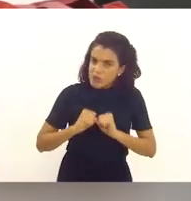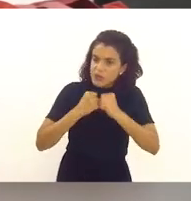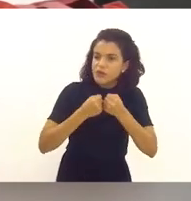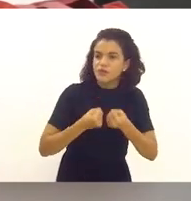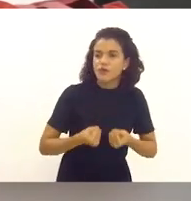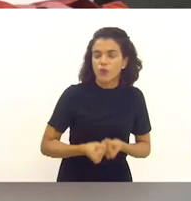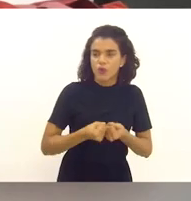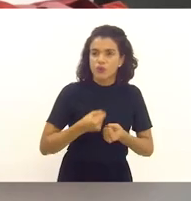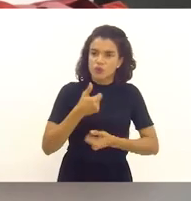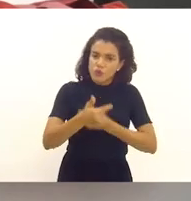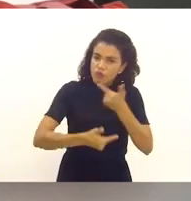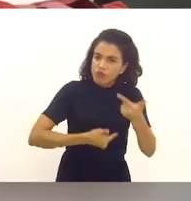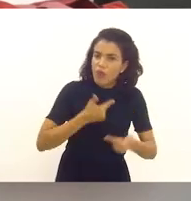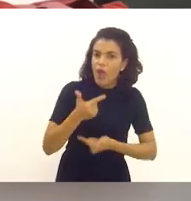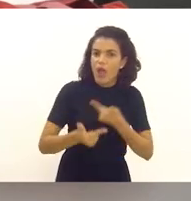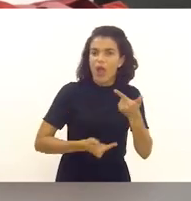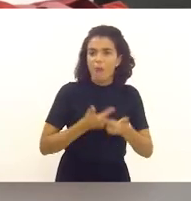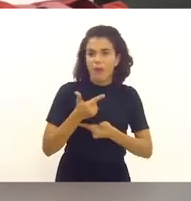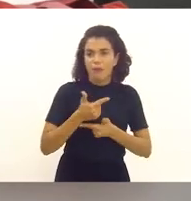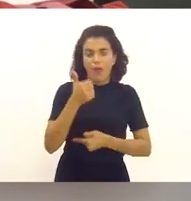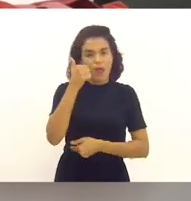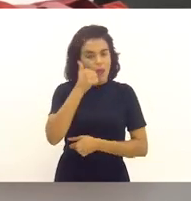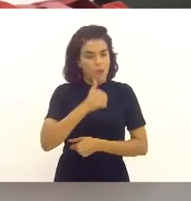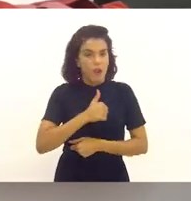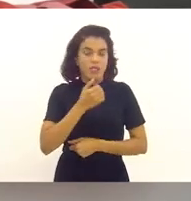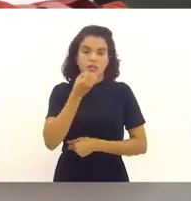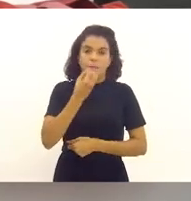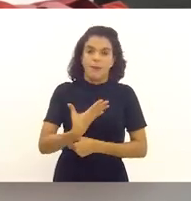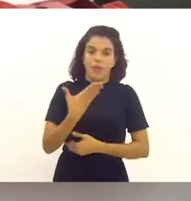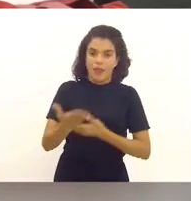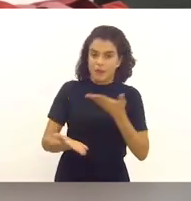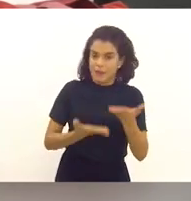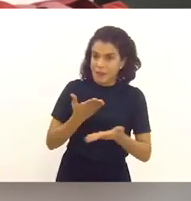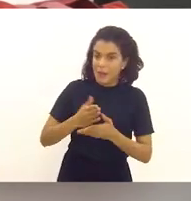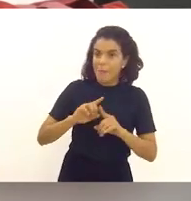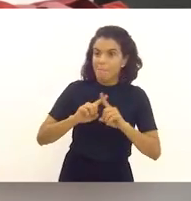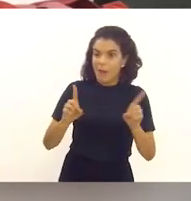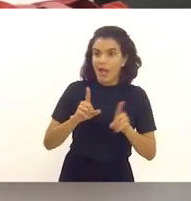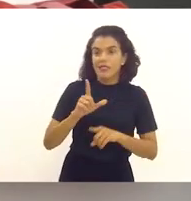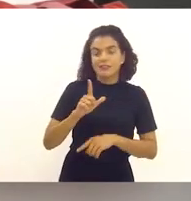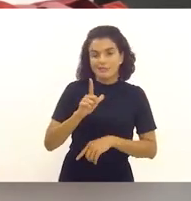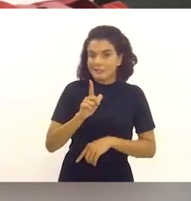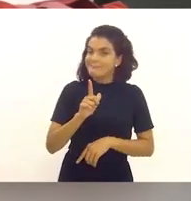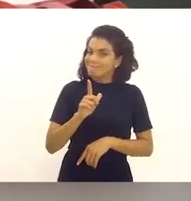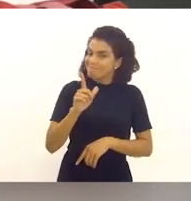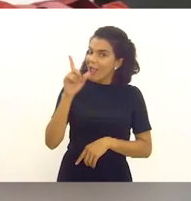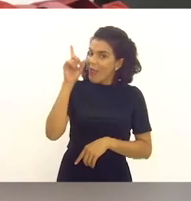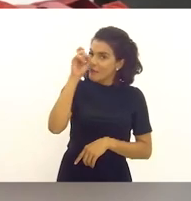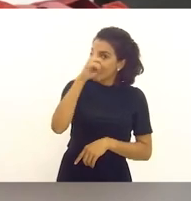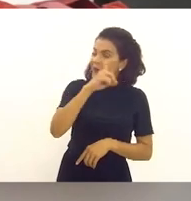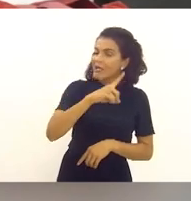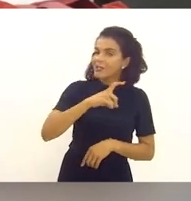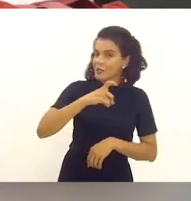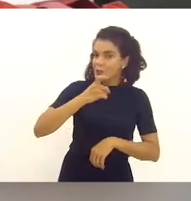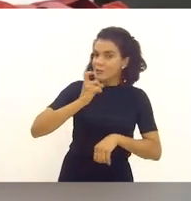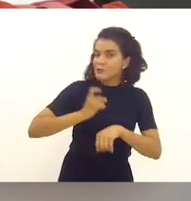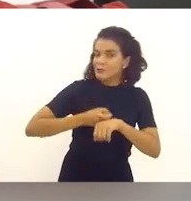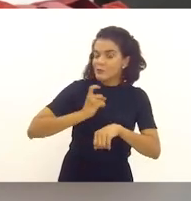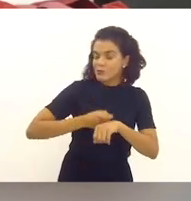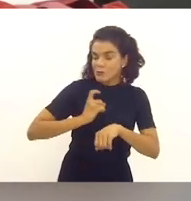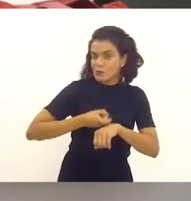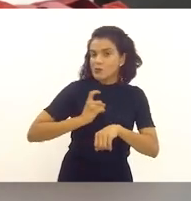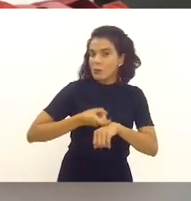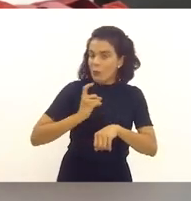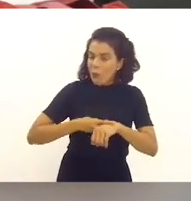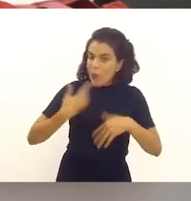todo empenho para que a mulher seja bem atendida mas a gente tem ainda um duro caminho ainda a percorrer sabe